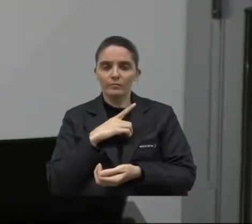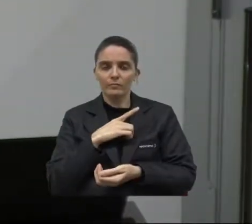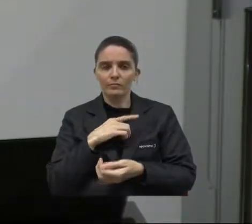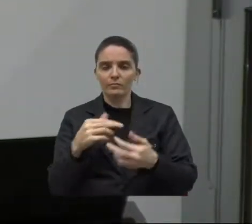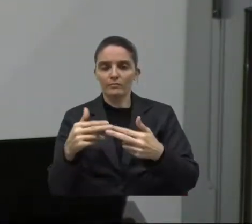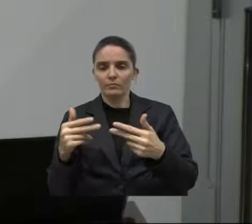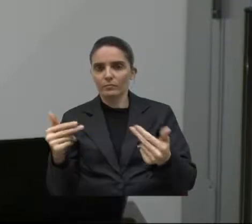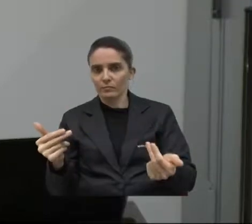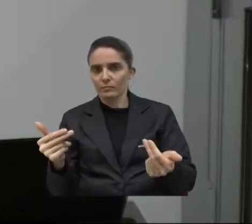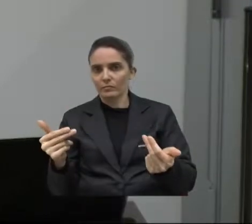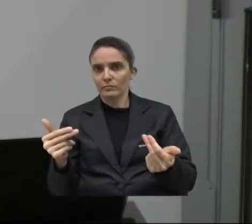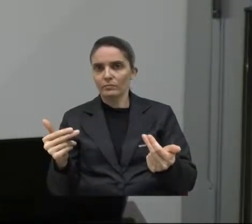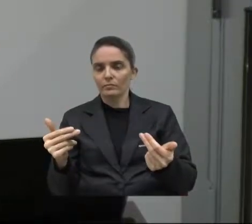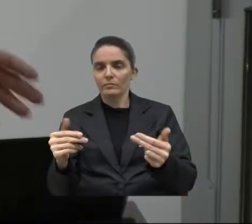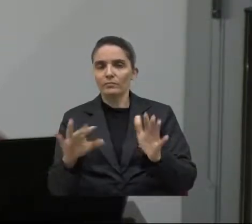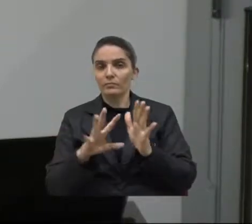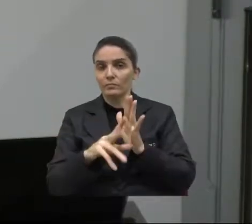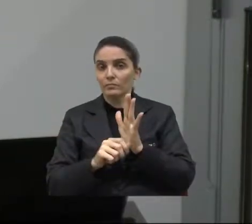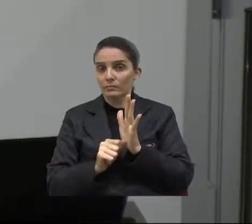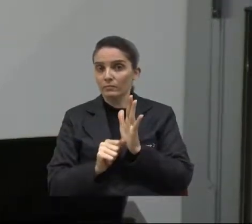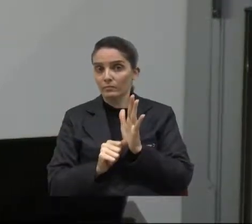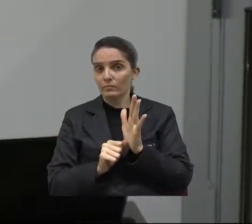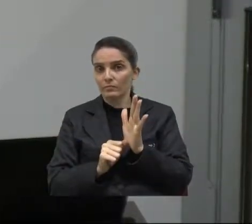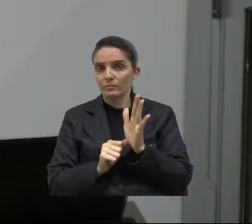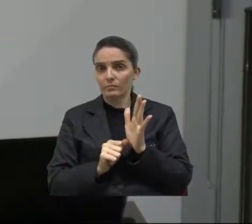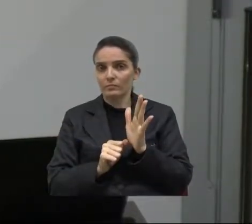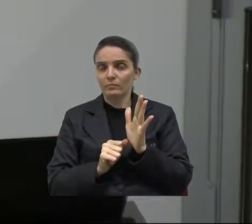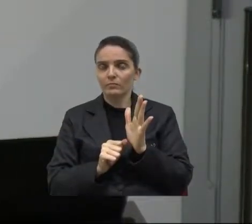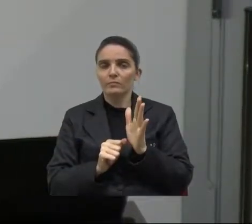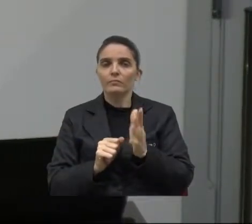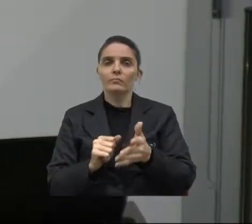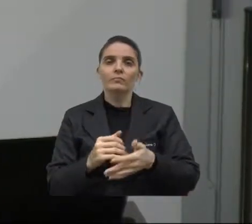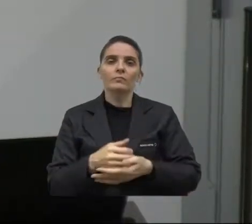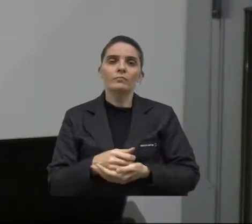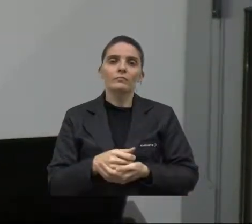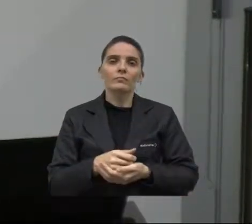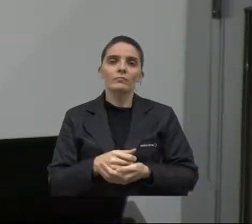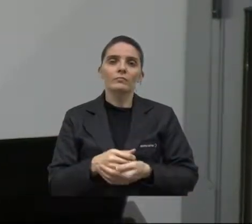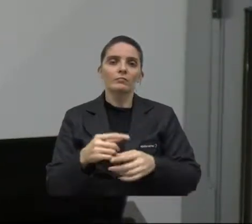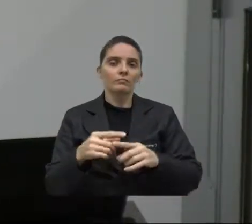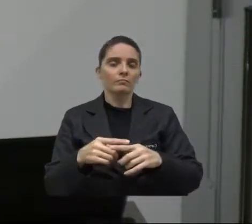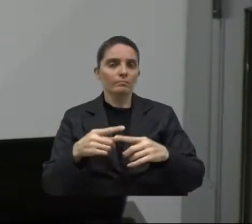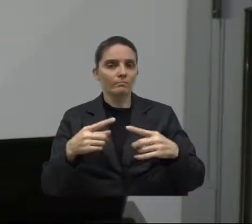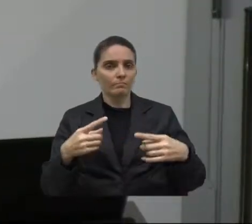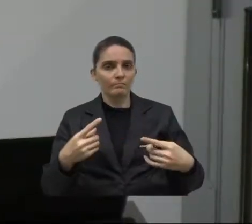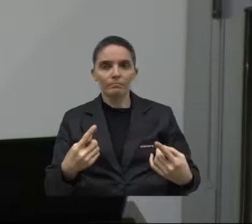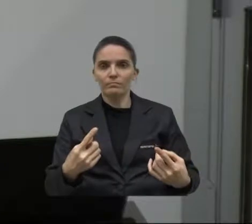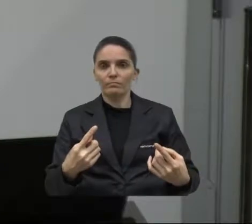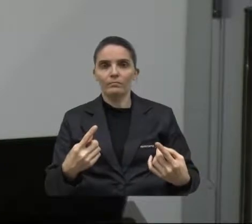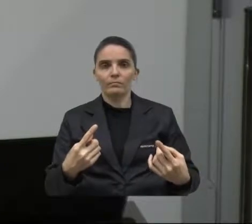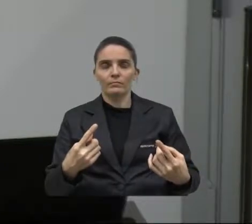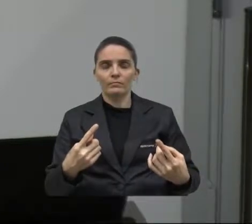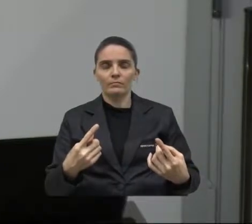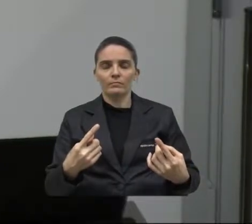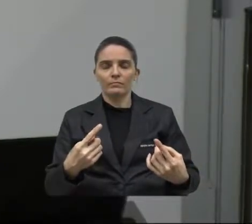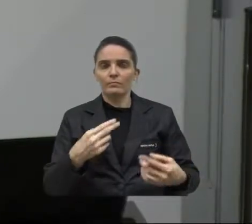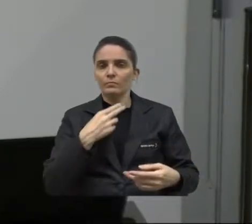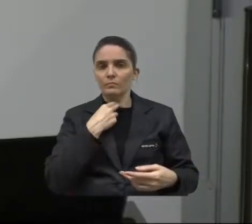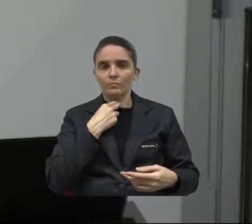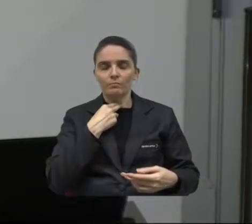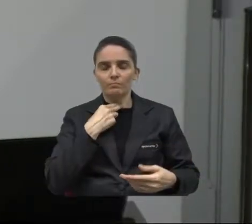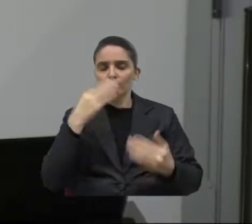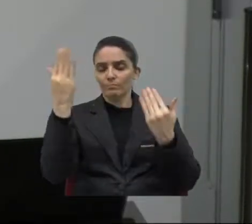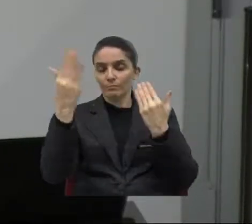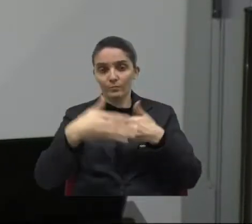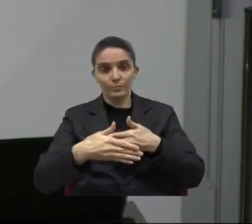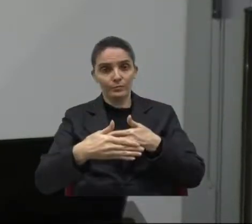objetos que teria sido furtado naquela situação, mas em nenhum momento pôde comprovar